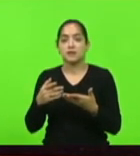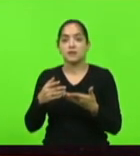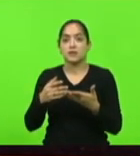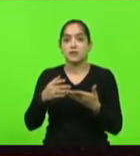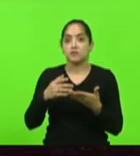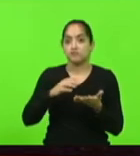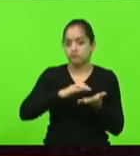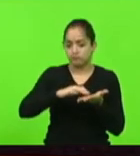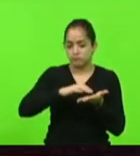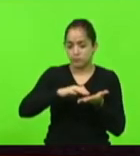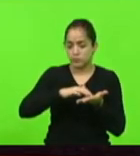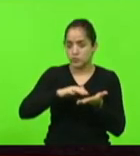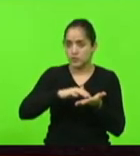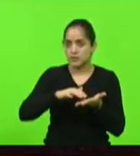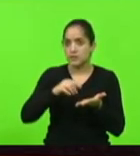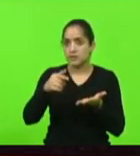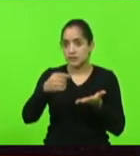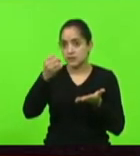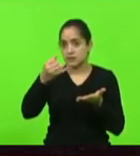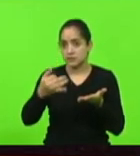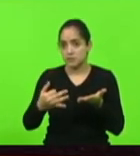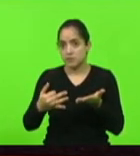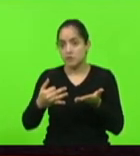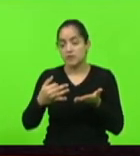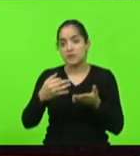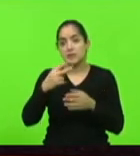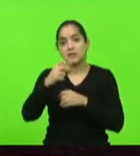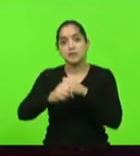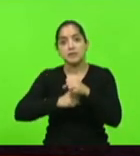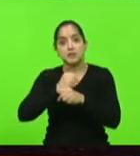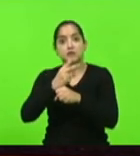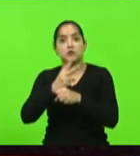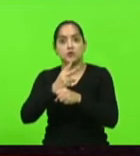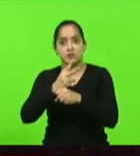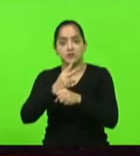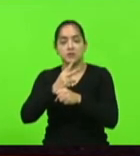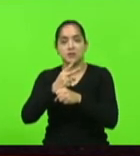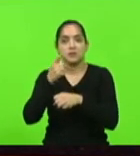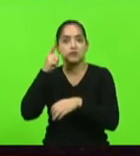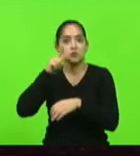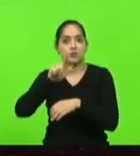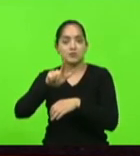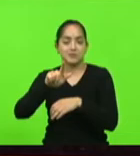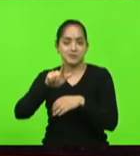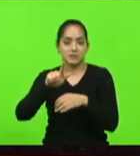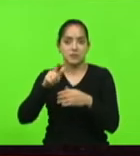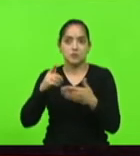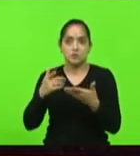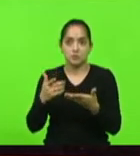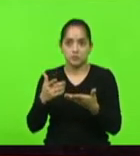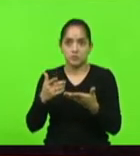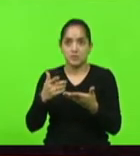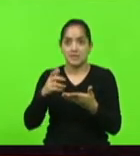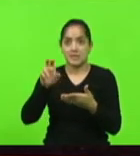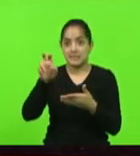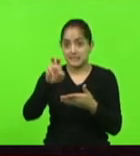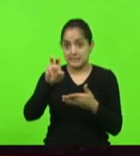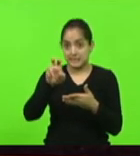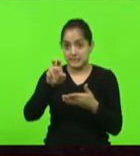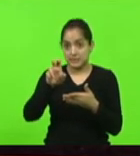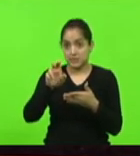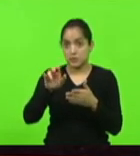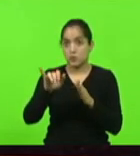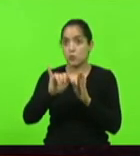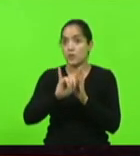secretário, então, Natalino, que em 2 anos ele conseguiu fazer o lançamento de 5 editais,